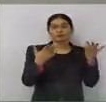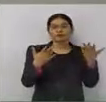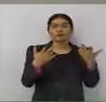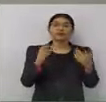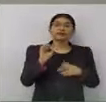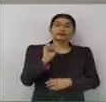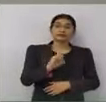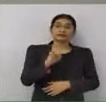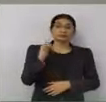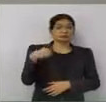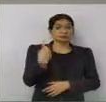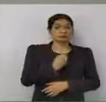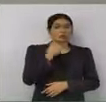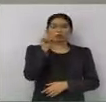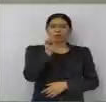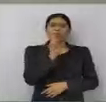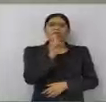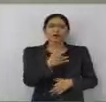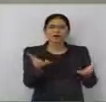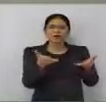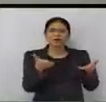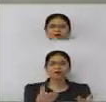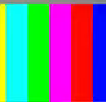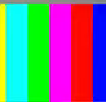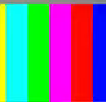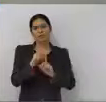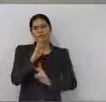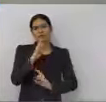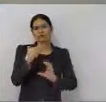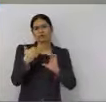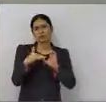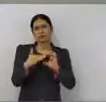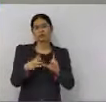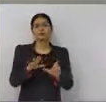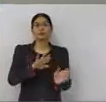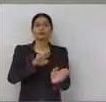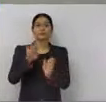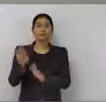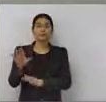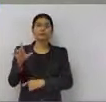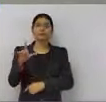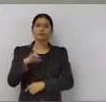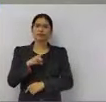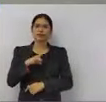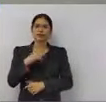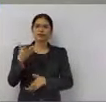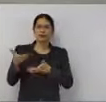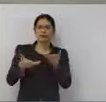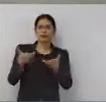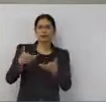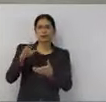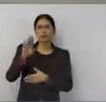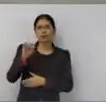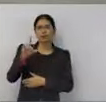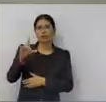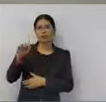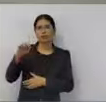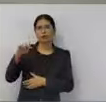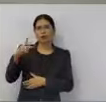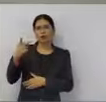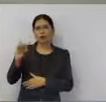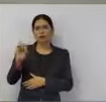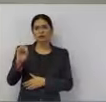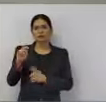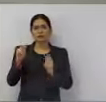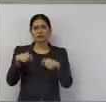a construção da estação de tratamento do Bolonha, haverá necessidade de aumentar a produção de água captada do